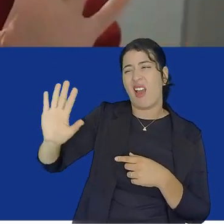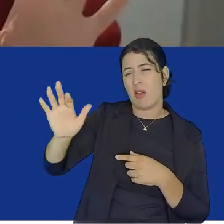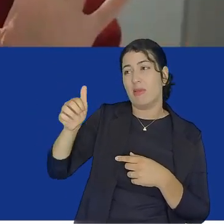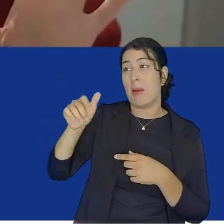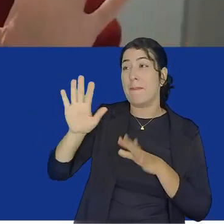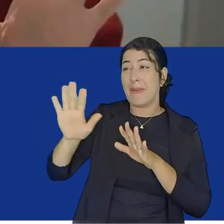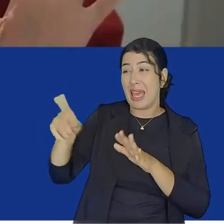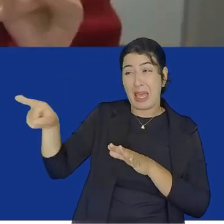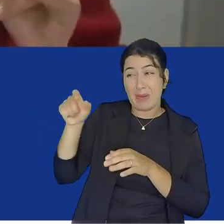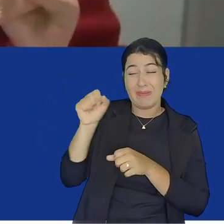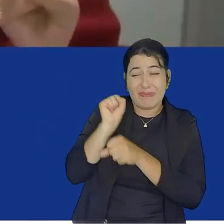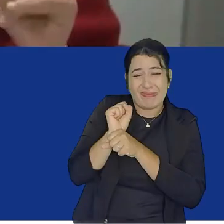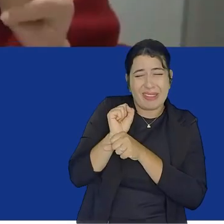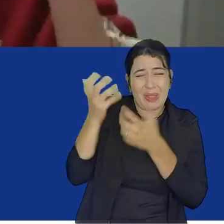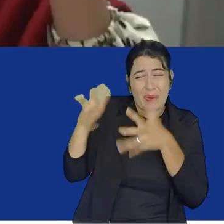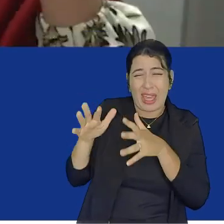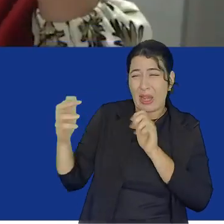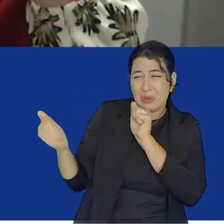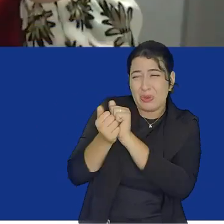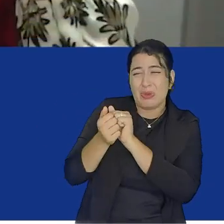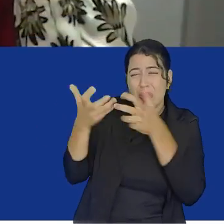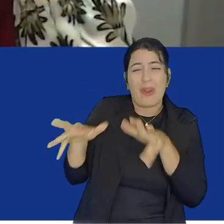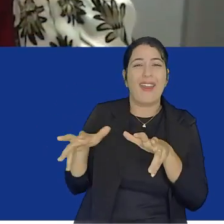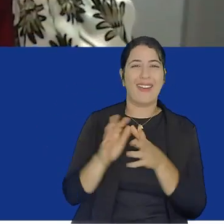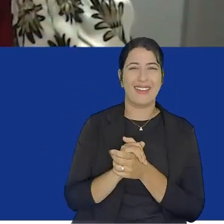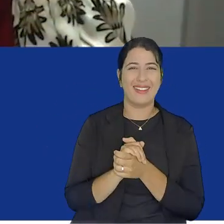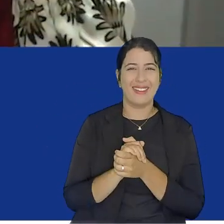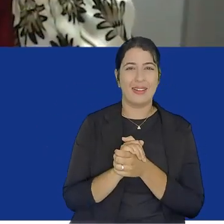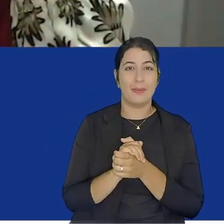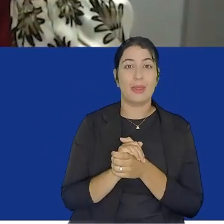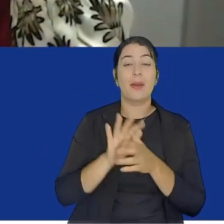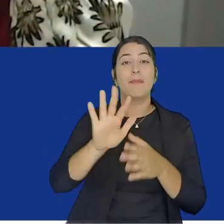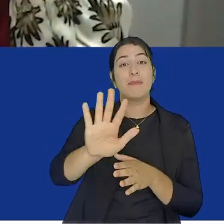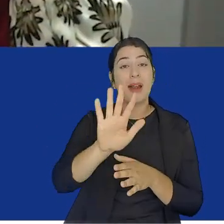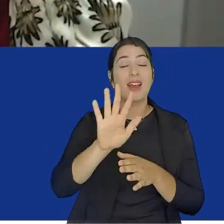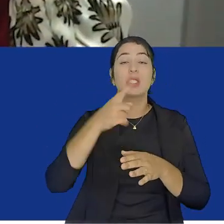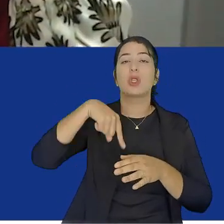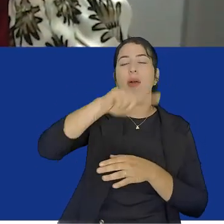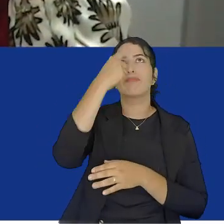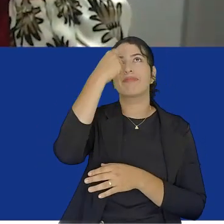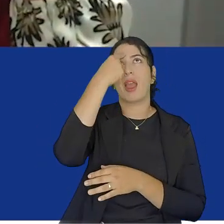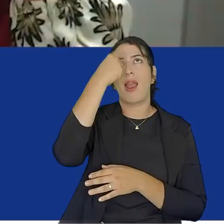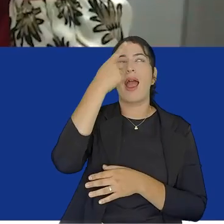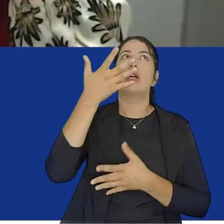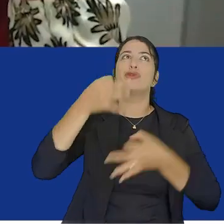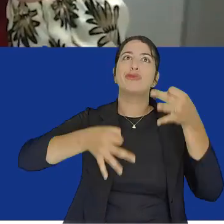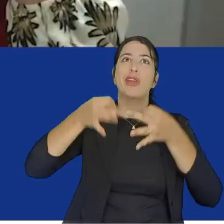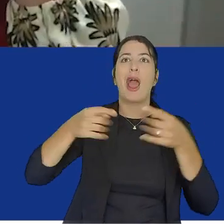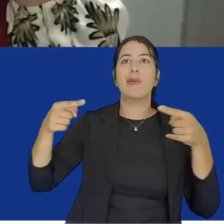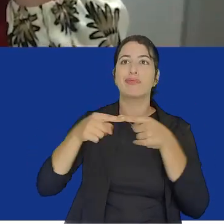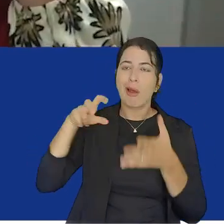aquilo. Só que aí, como a gente tem na nossa cabeça que justiça é punição, aí a pessoa fala assim, pô, mas eu vou lá, eu